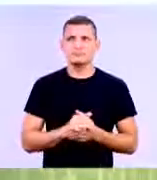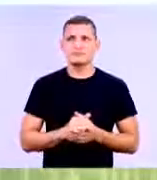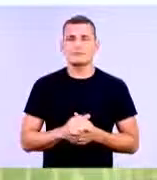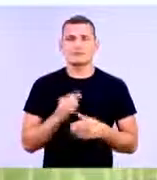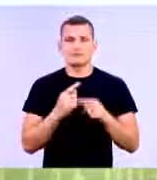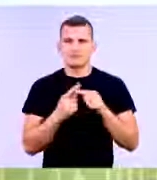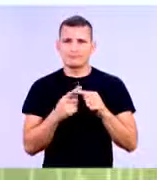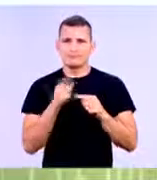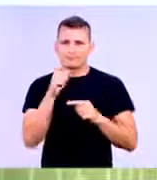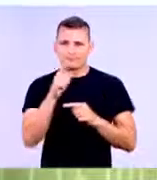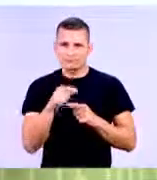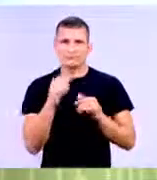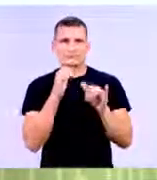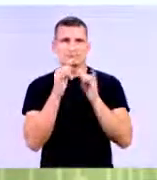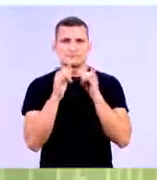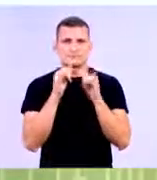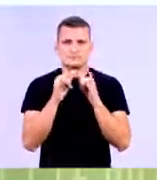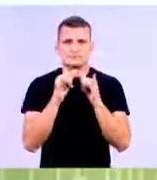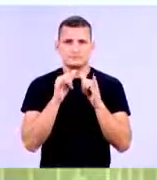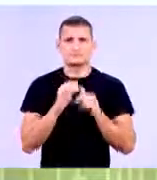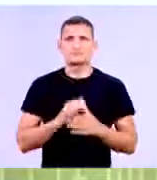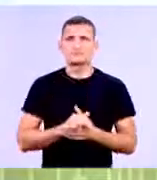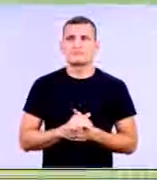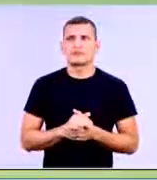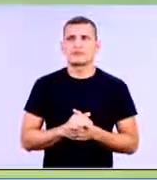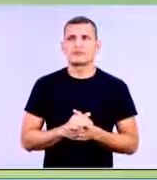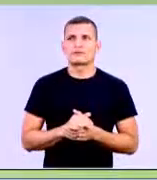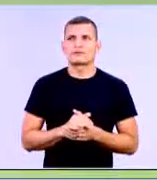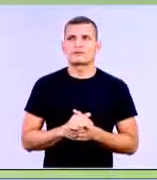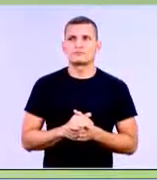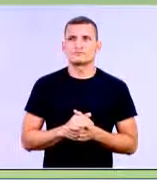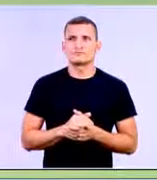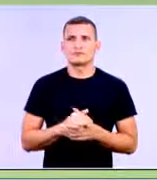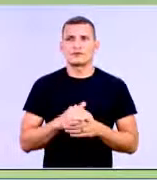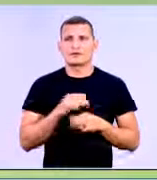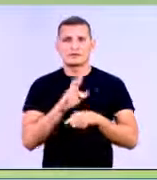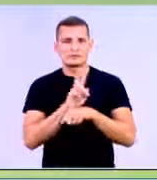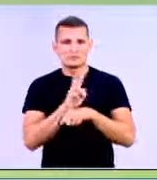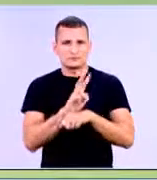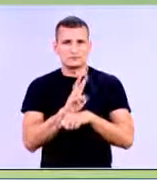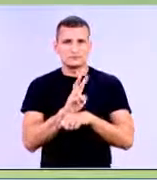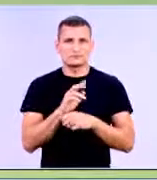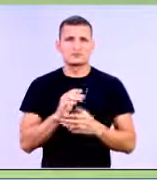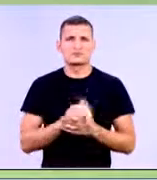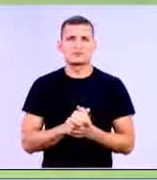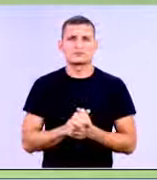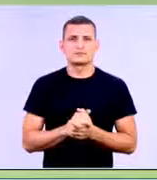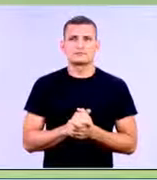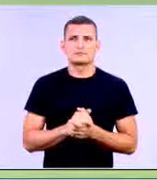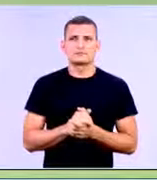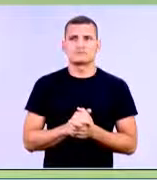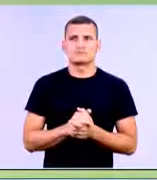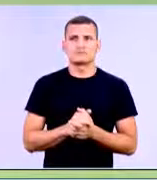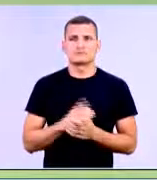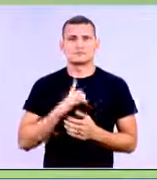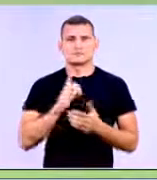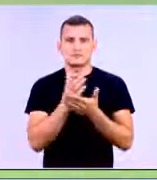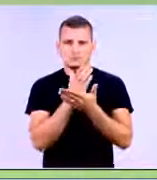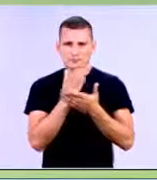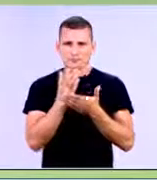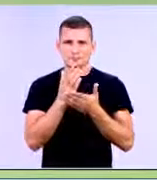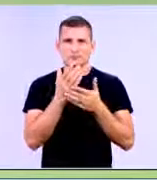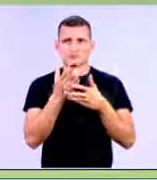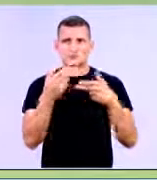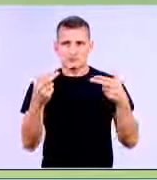dessas informações. Com relação à segurança, nós vamos apontar aqui alguns fatores.